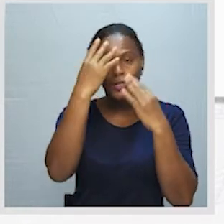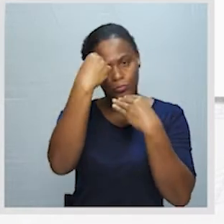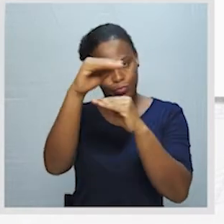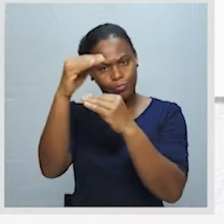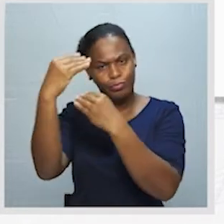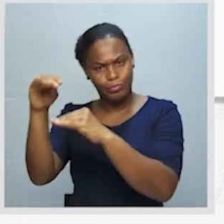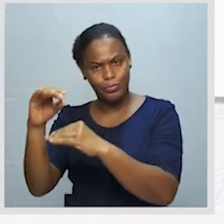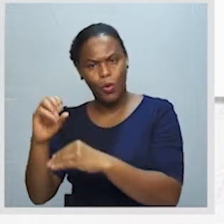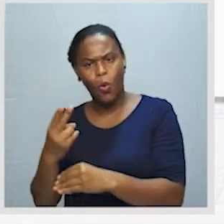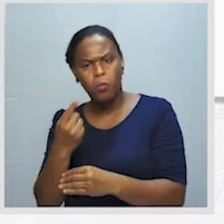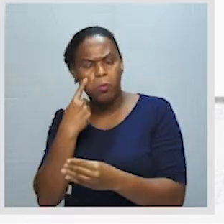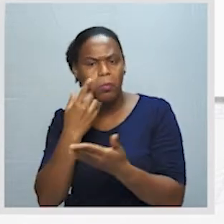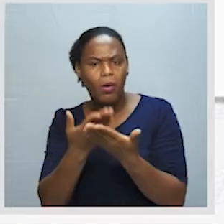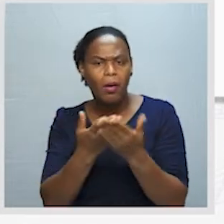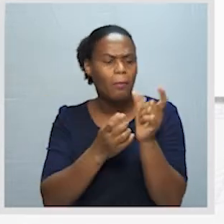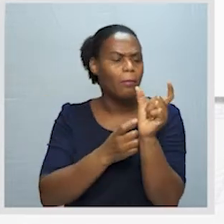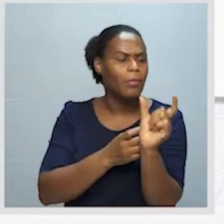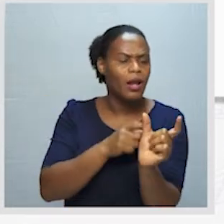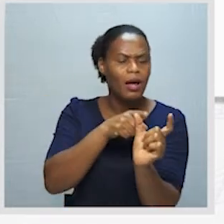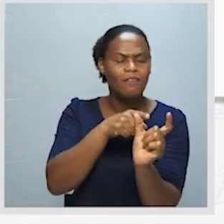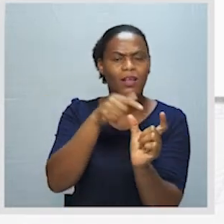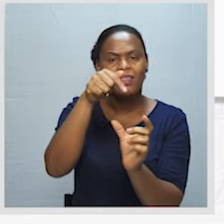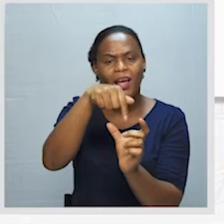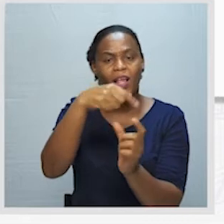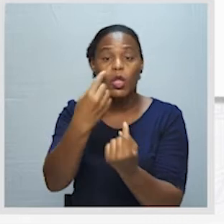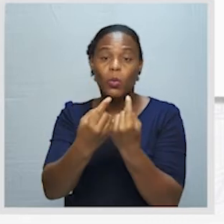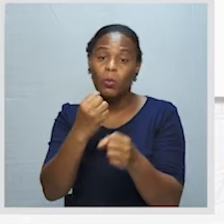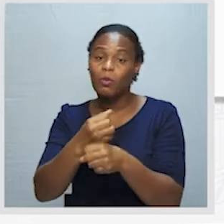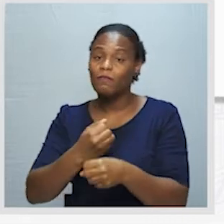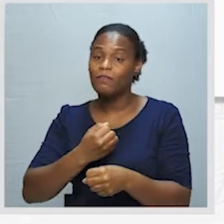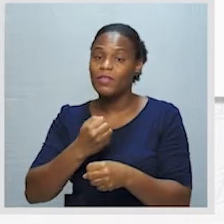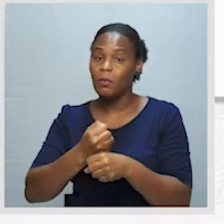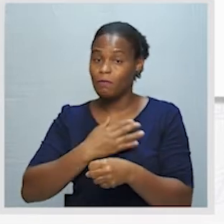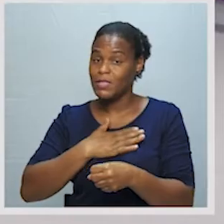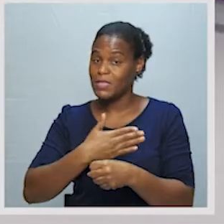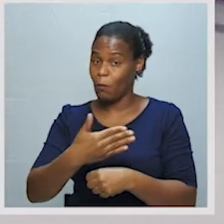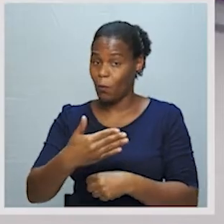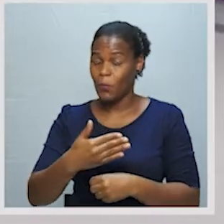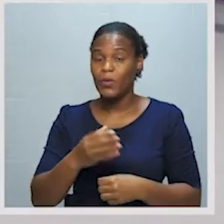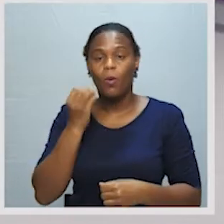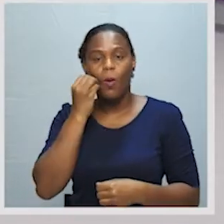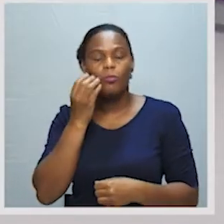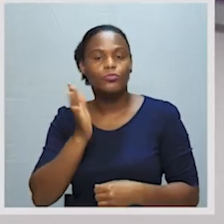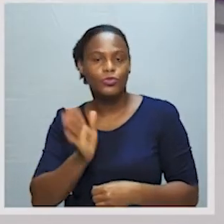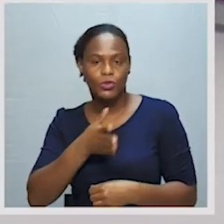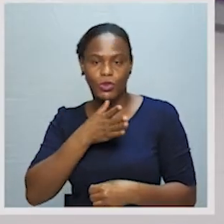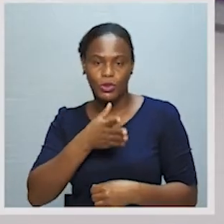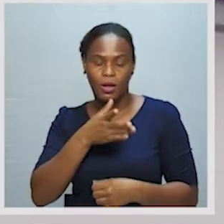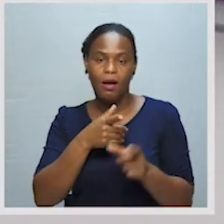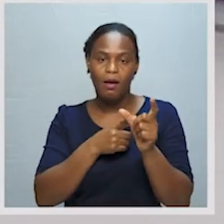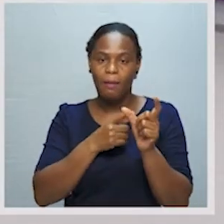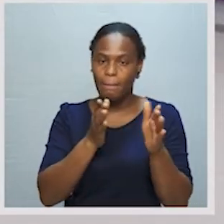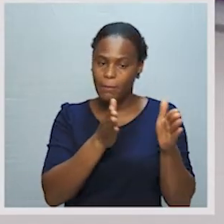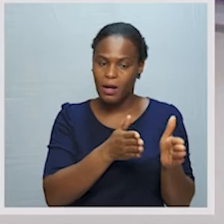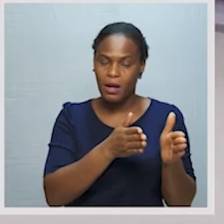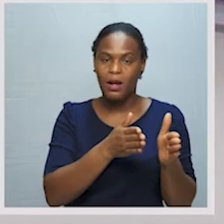ensinar ou ainda dar a conhecer os vocabulários de uma determinada profissão. Como eu disse,